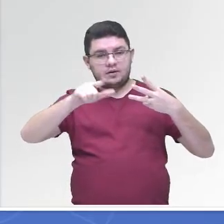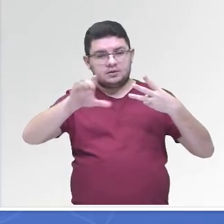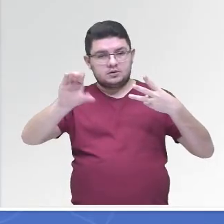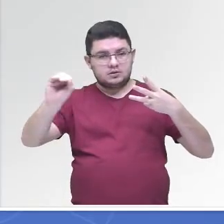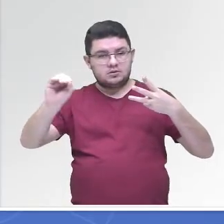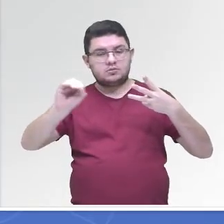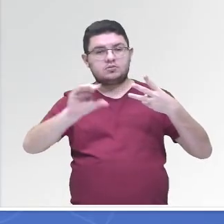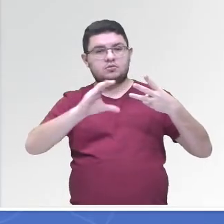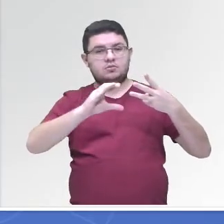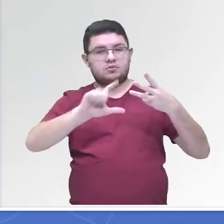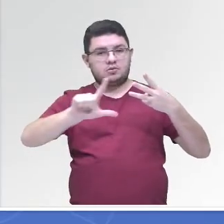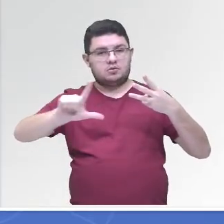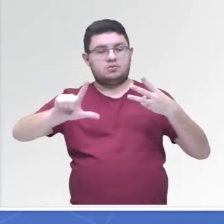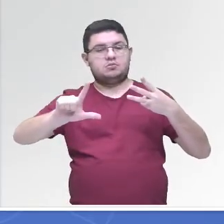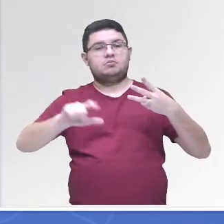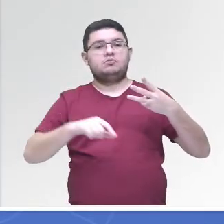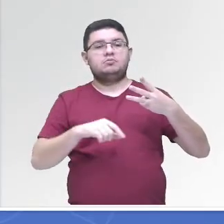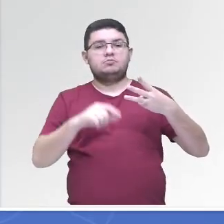Tá?